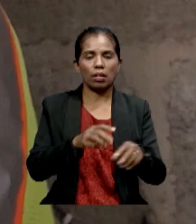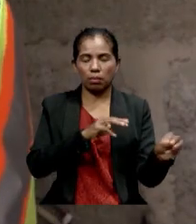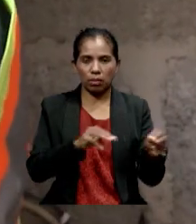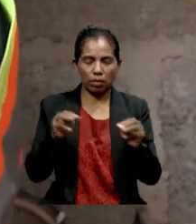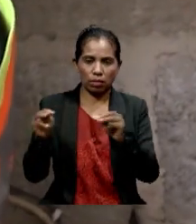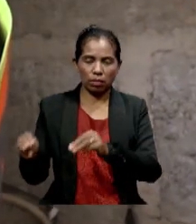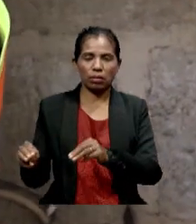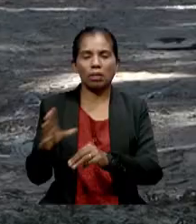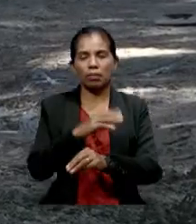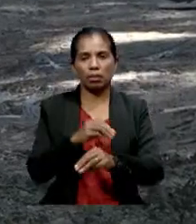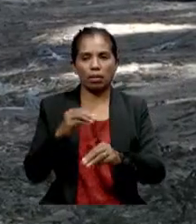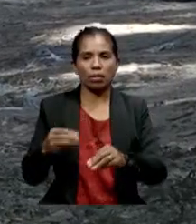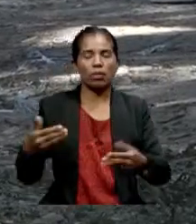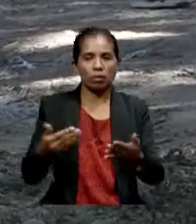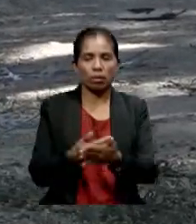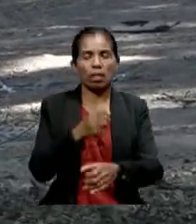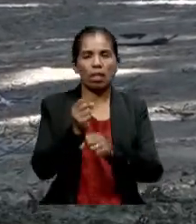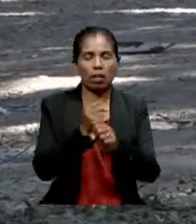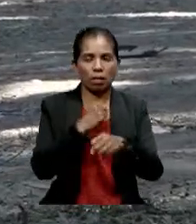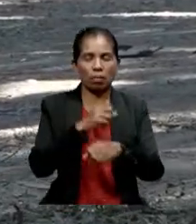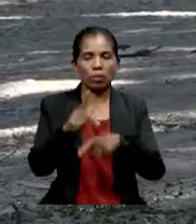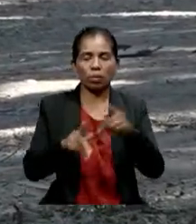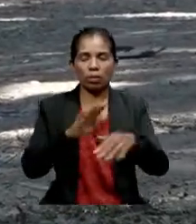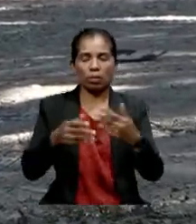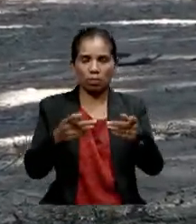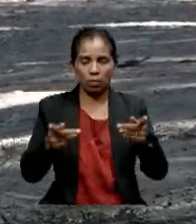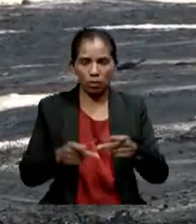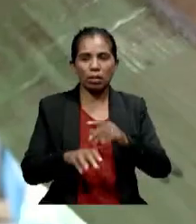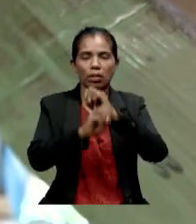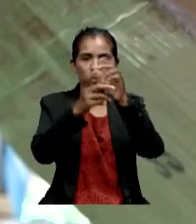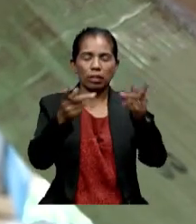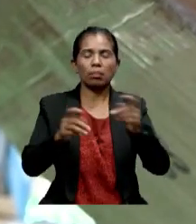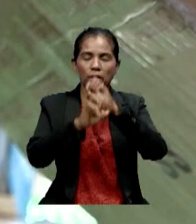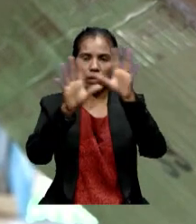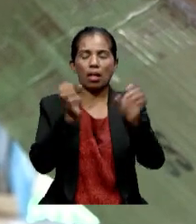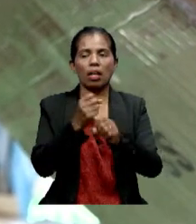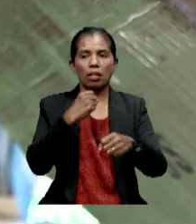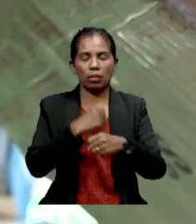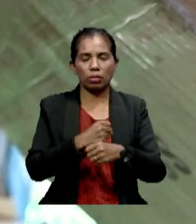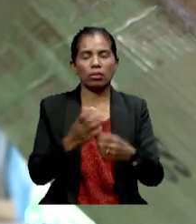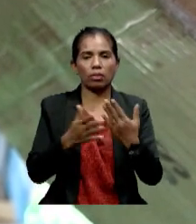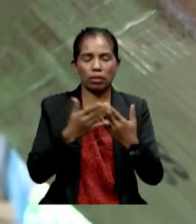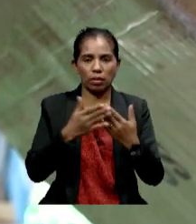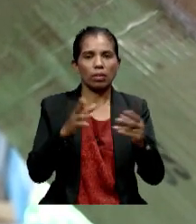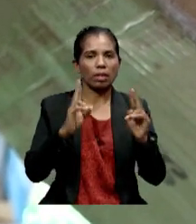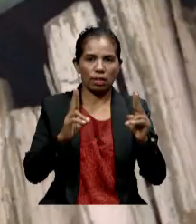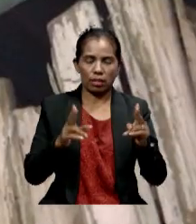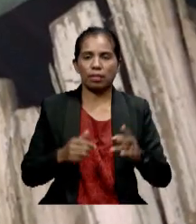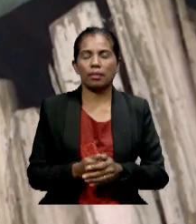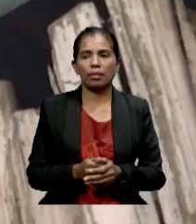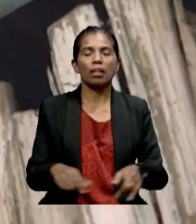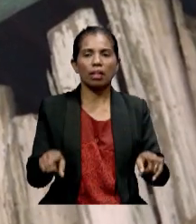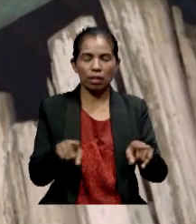ba modernu nebe hala e mahoto iha mundu hakarak ambiente nebe na roman hala obot hotu ho fasil no lais liu. Hanesan